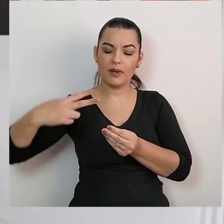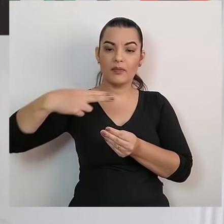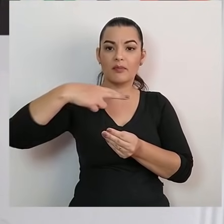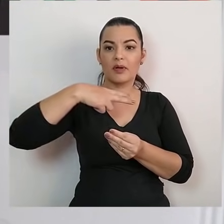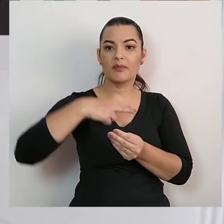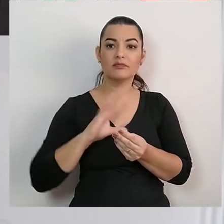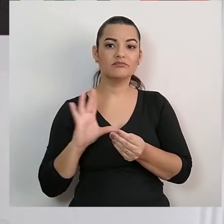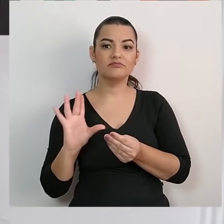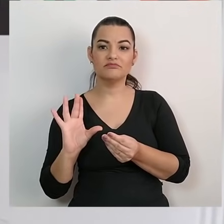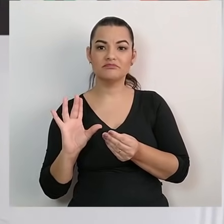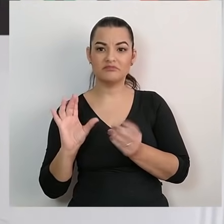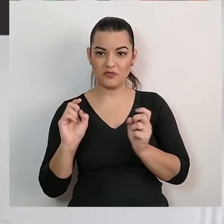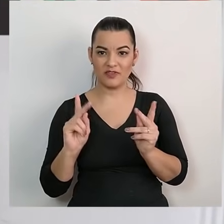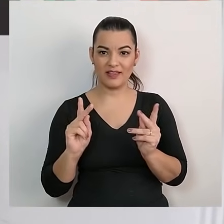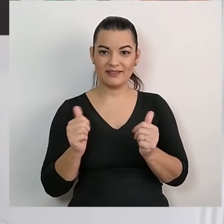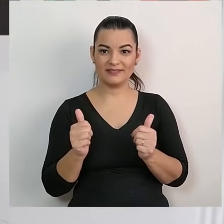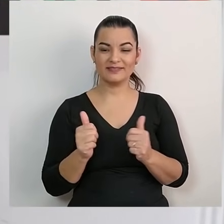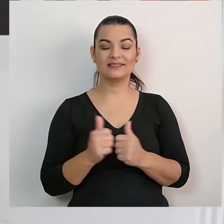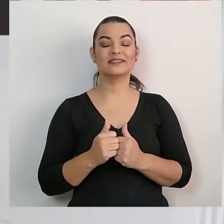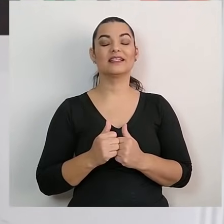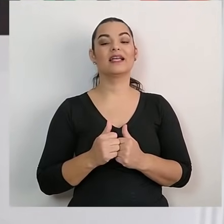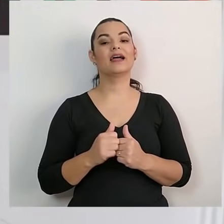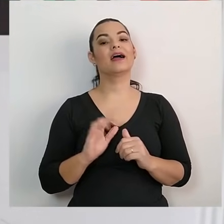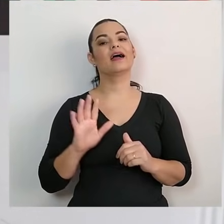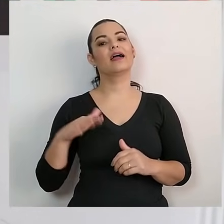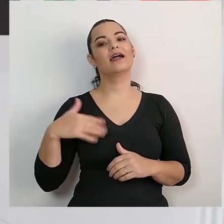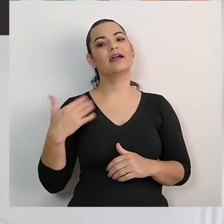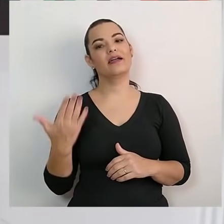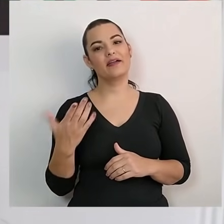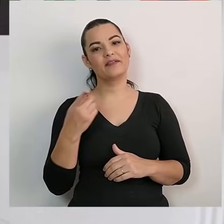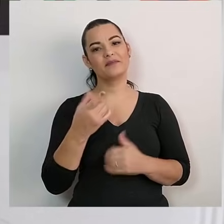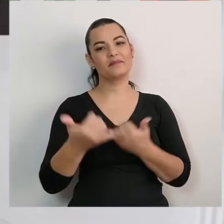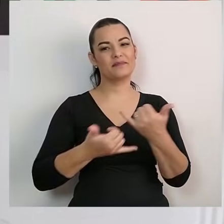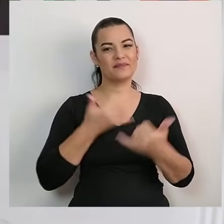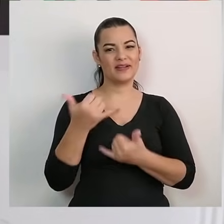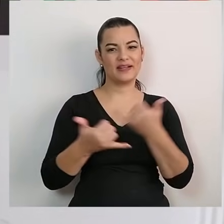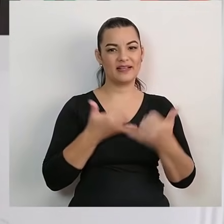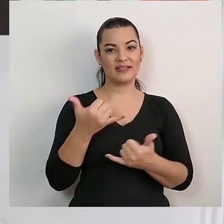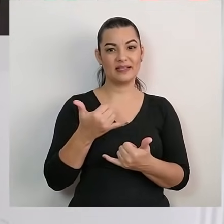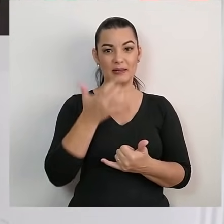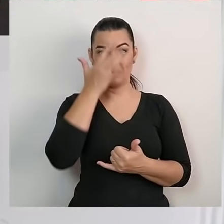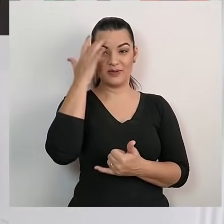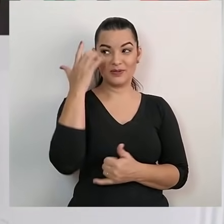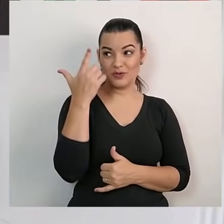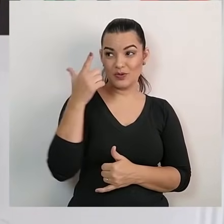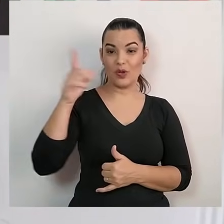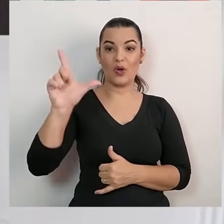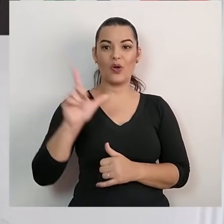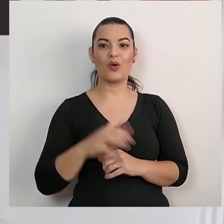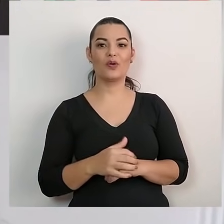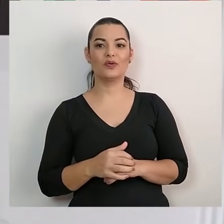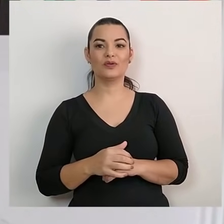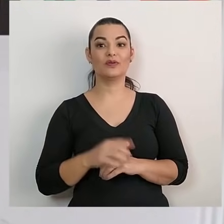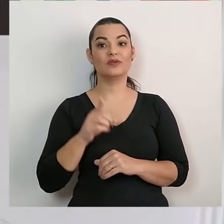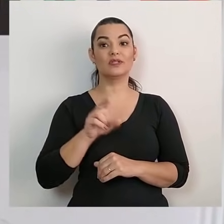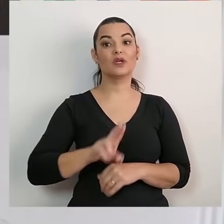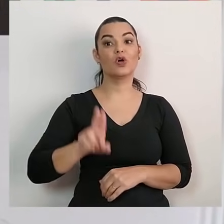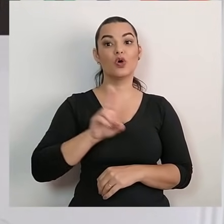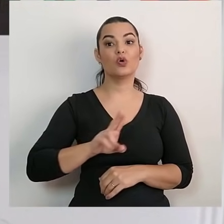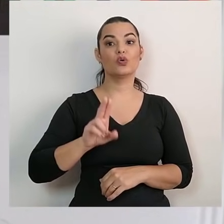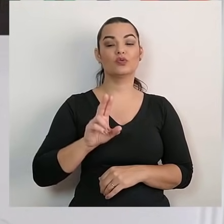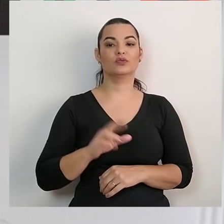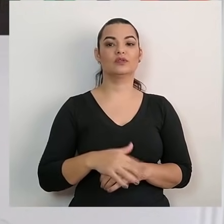imagens. E aí, quando você for brincar com a outra pessoa, ou você usa uma